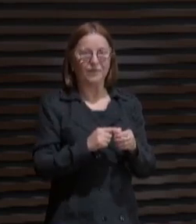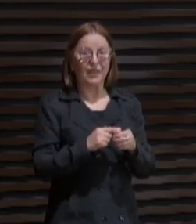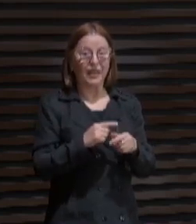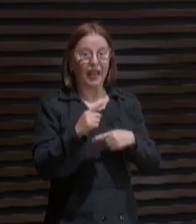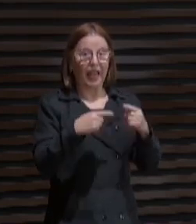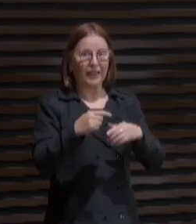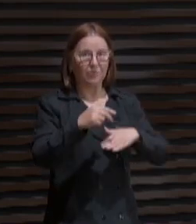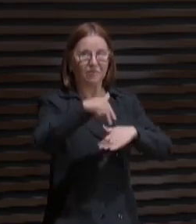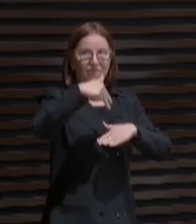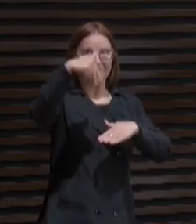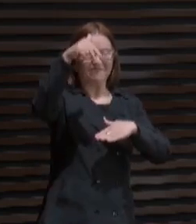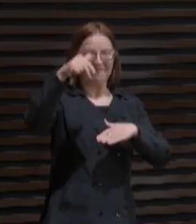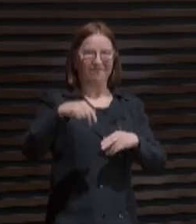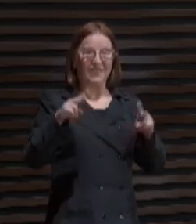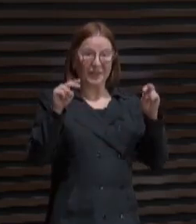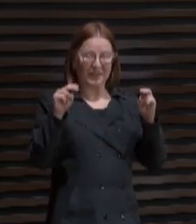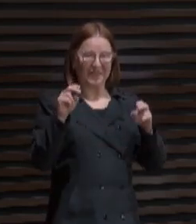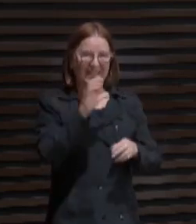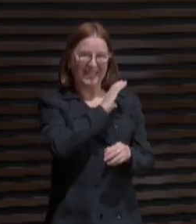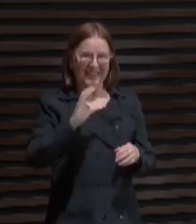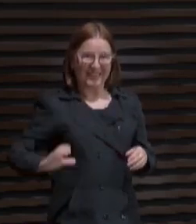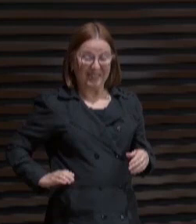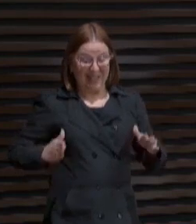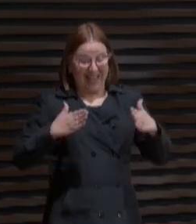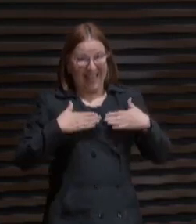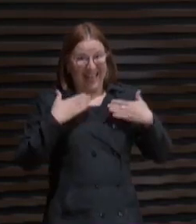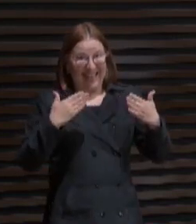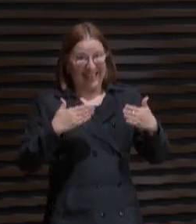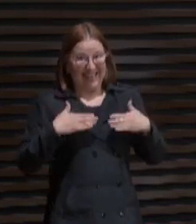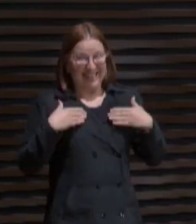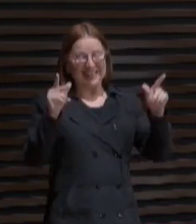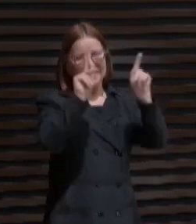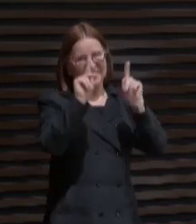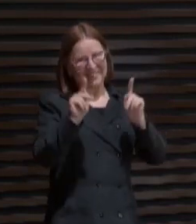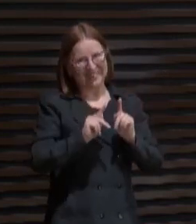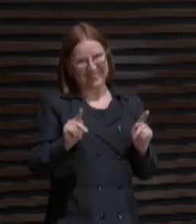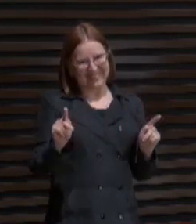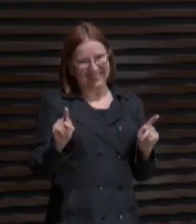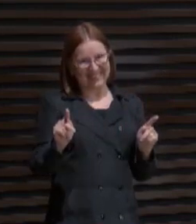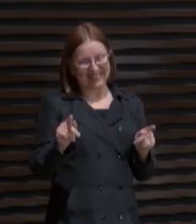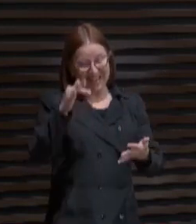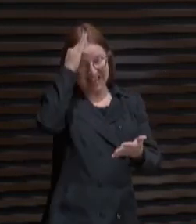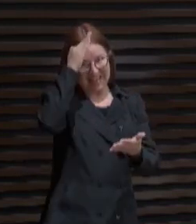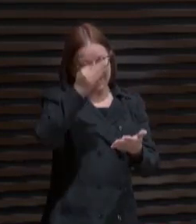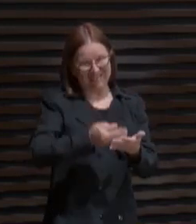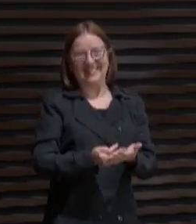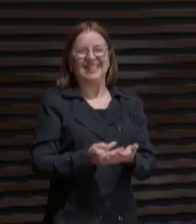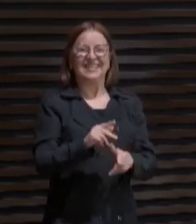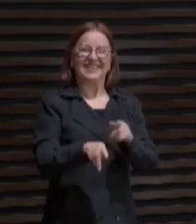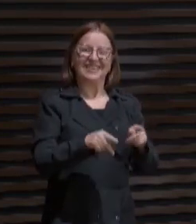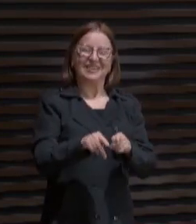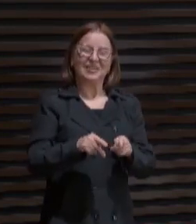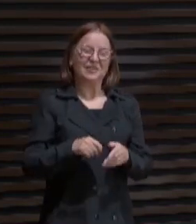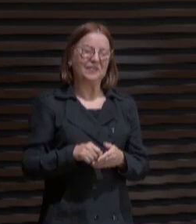do nosso estudo é Cristo, a alegria, a paz e a fé dos homens. Nós